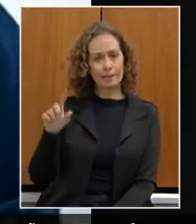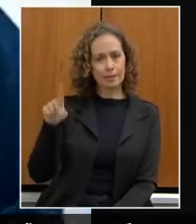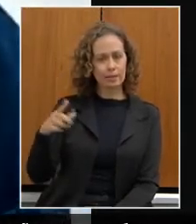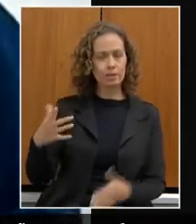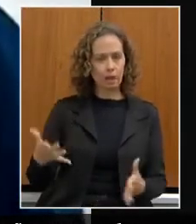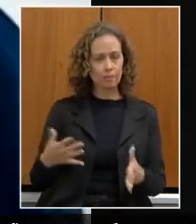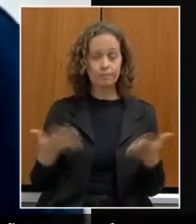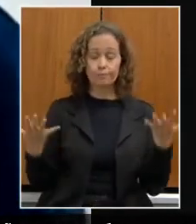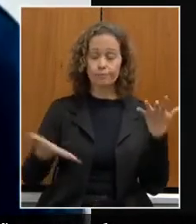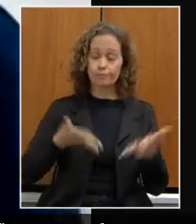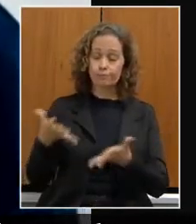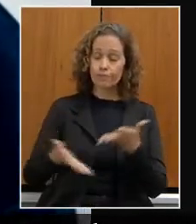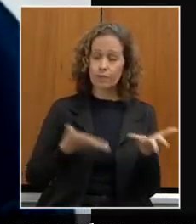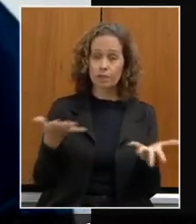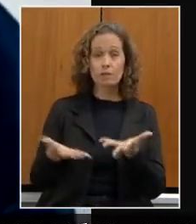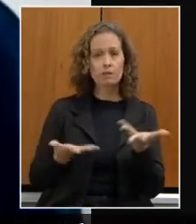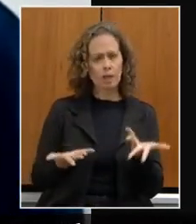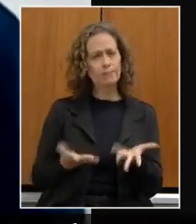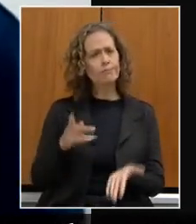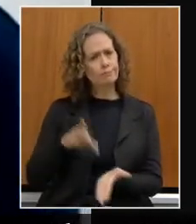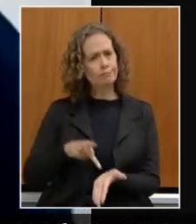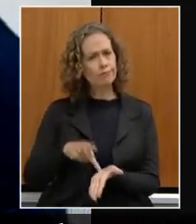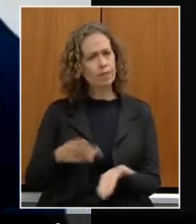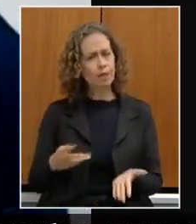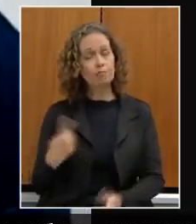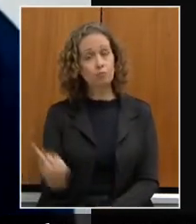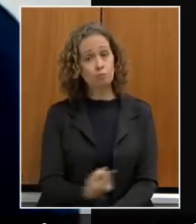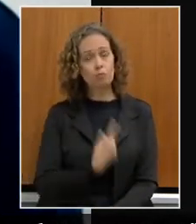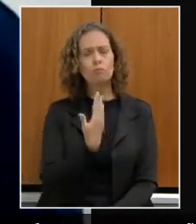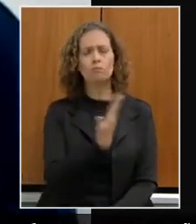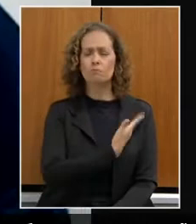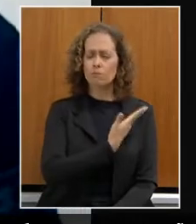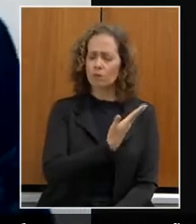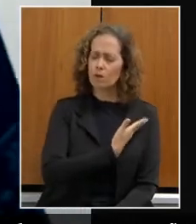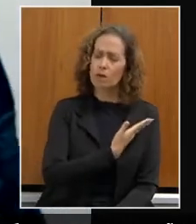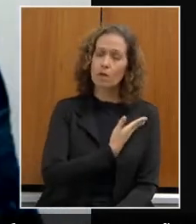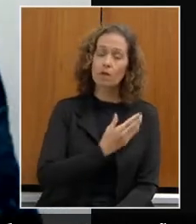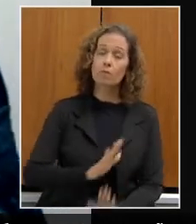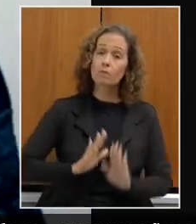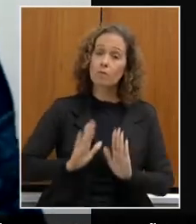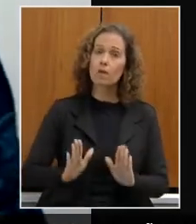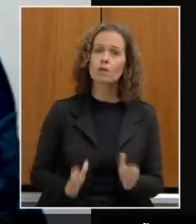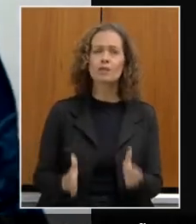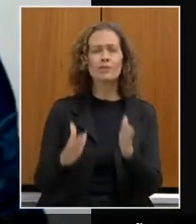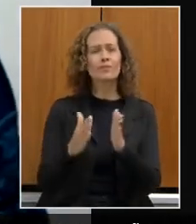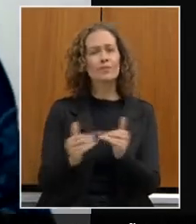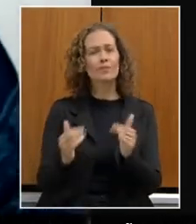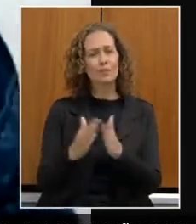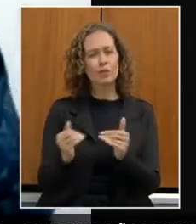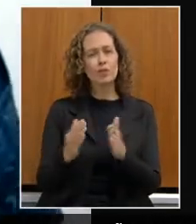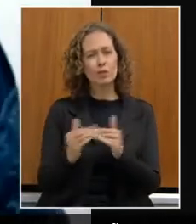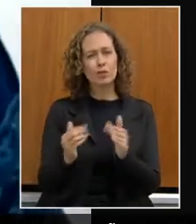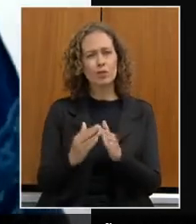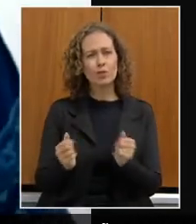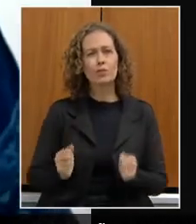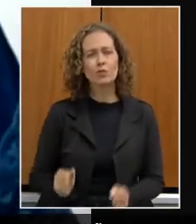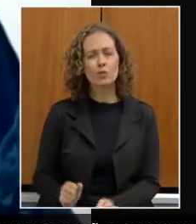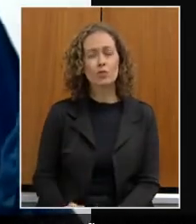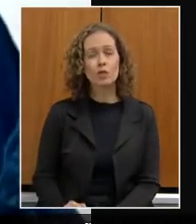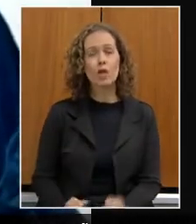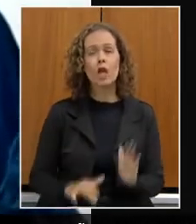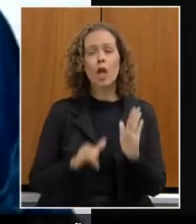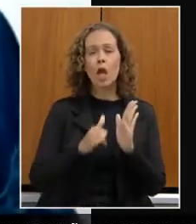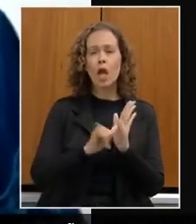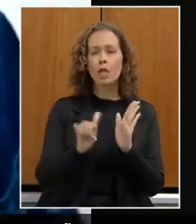ao senhor eu sei que nós somos colegas somos amigos mas pedir para suspender esse edital